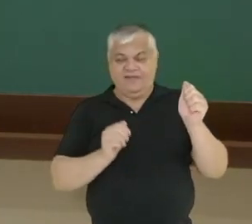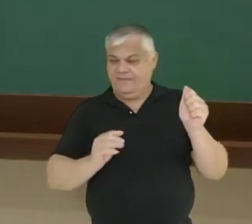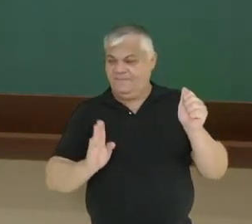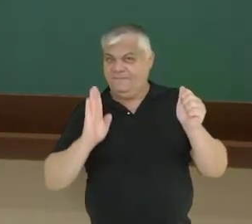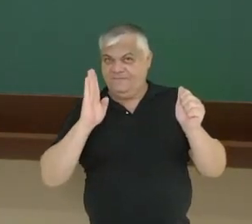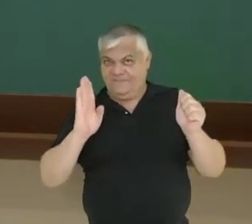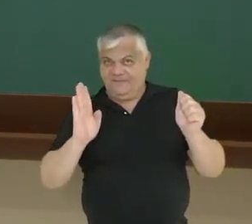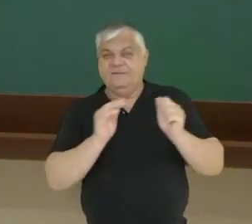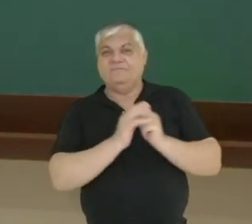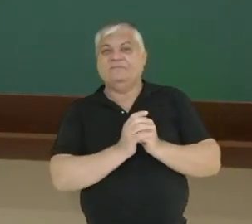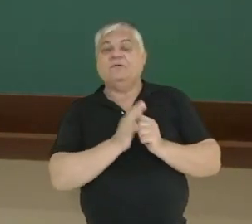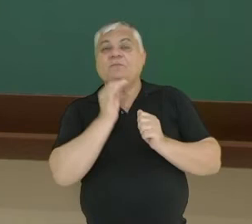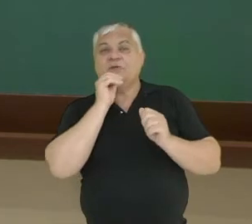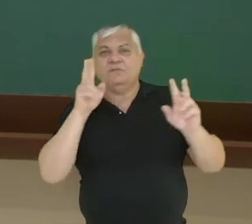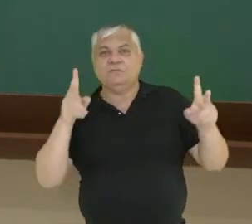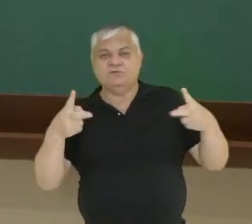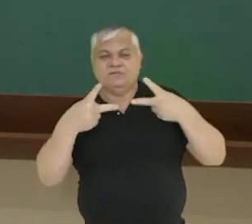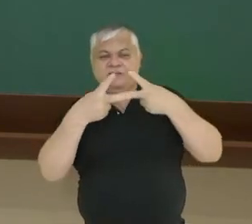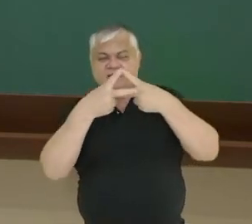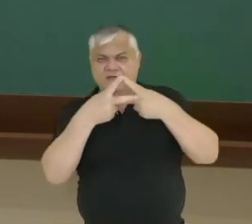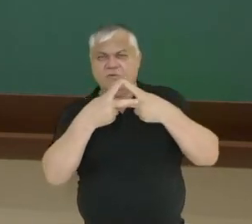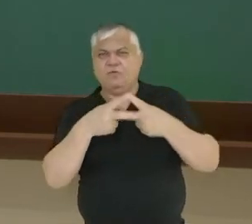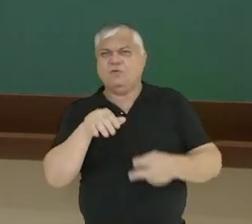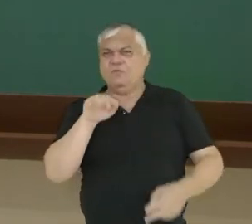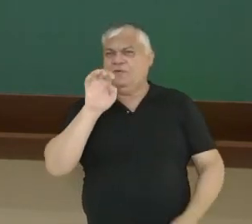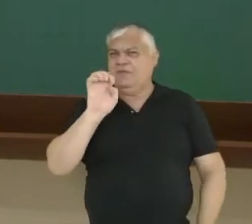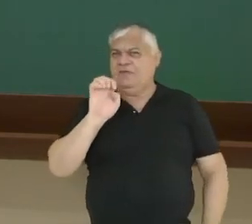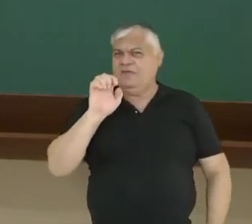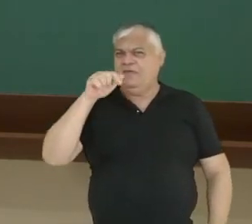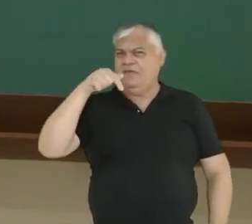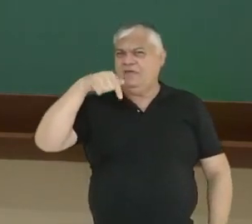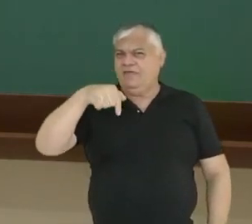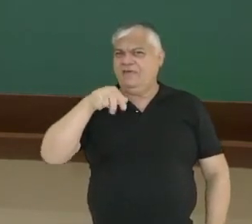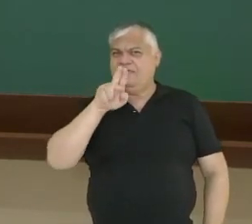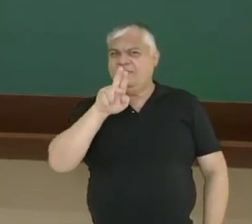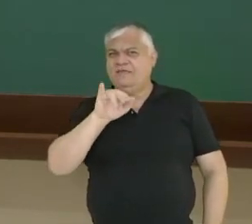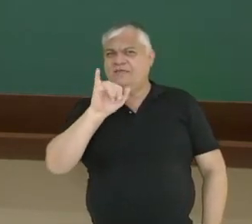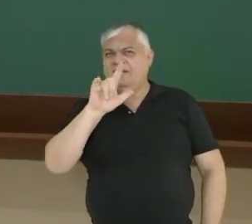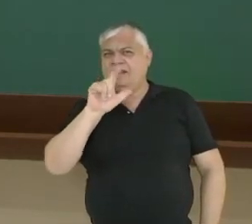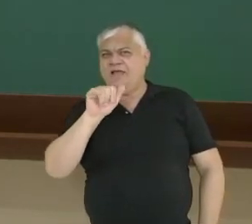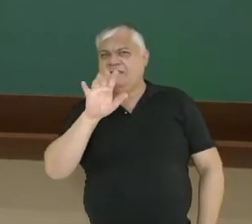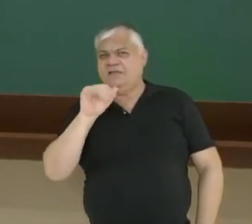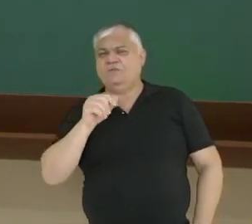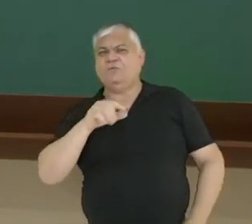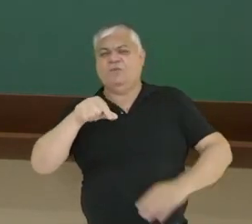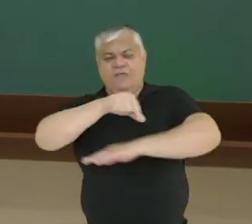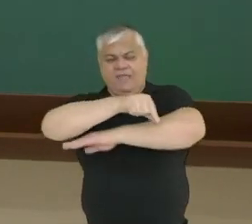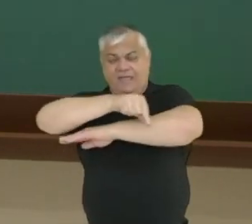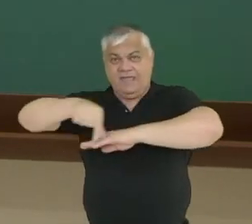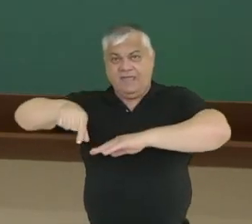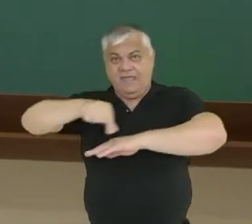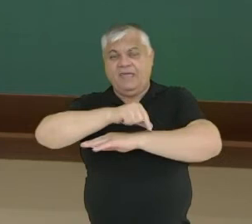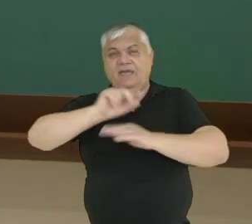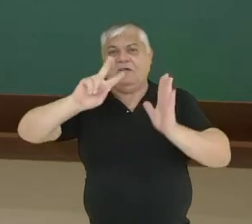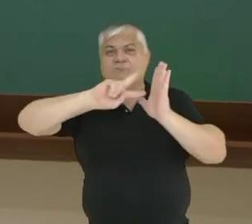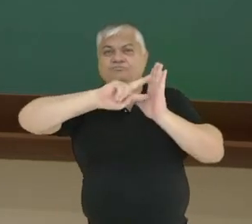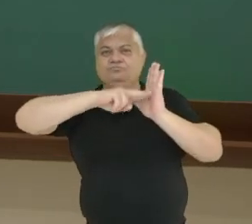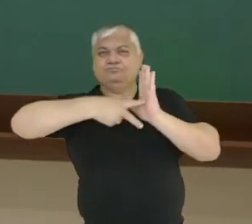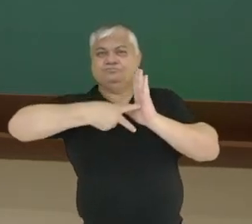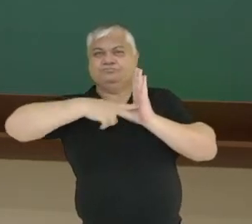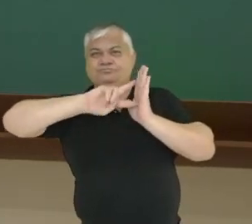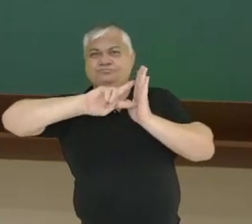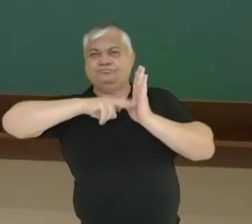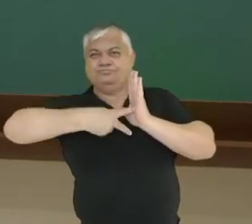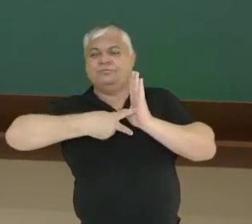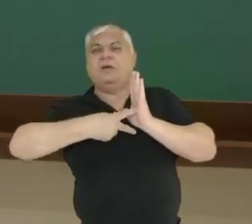um triângulo equilátero utilizando régua e compasso, você tem que conhecer previamente o